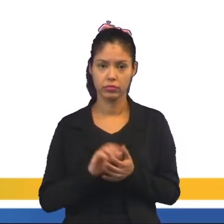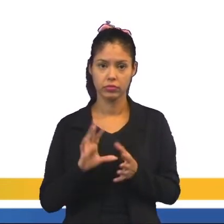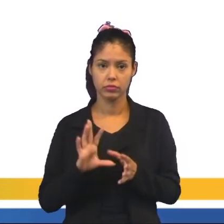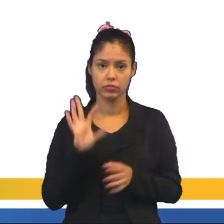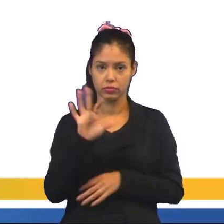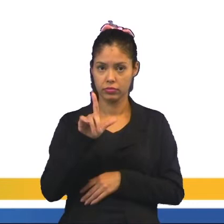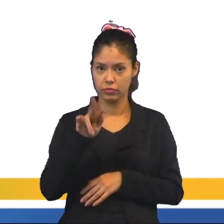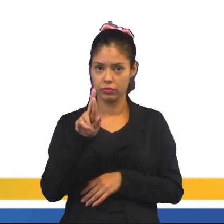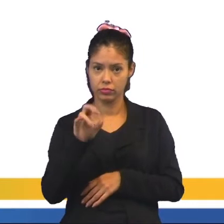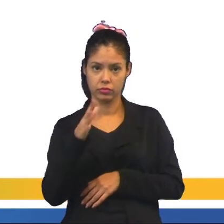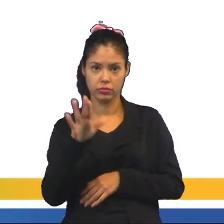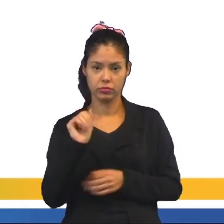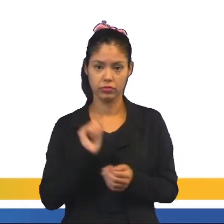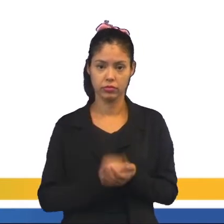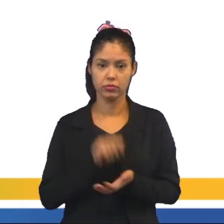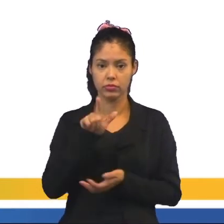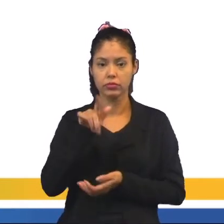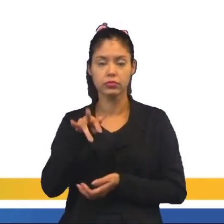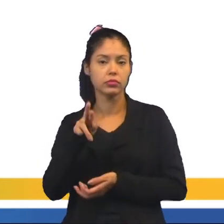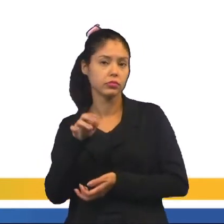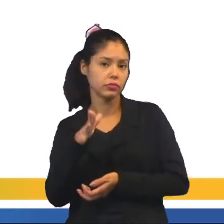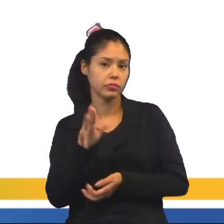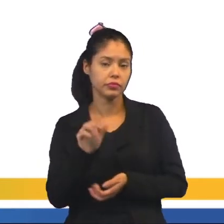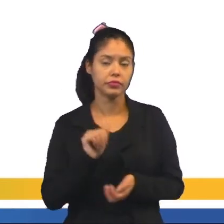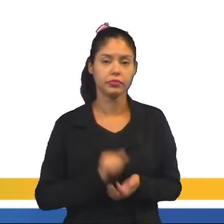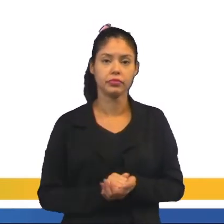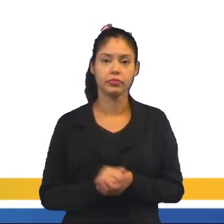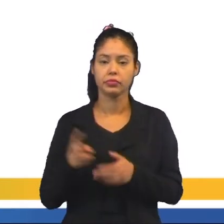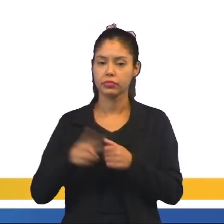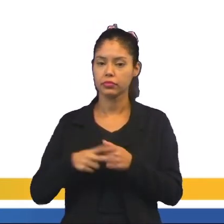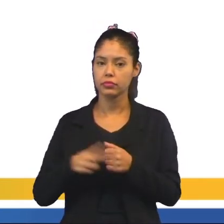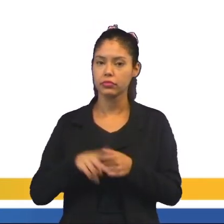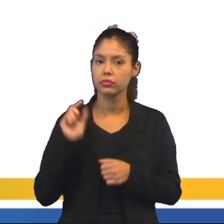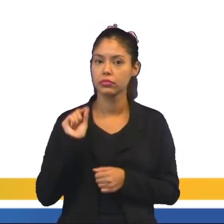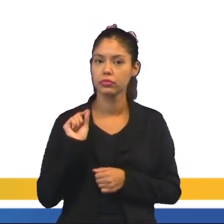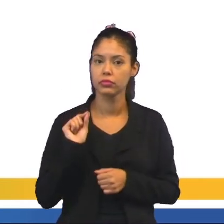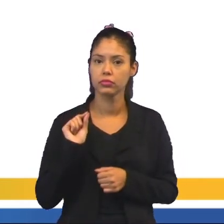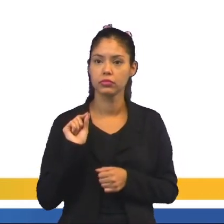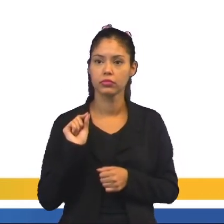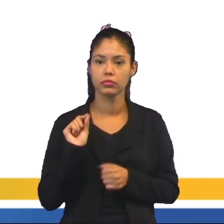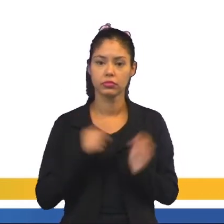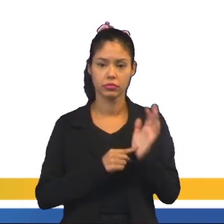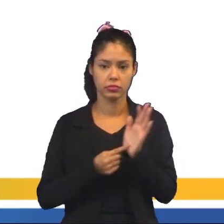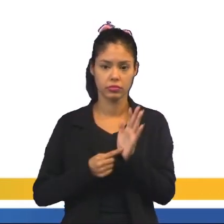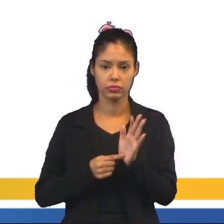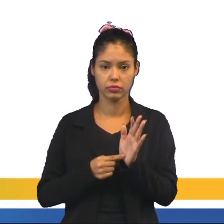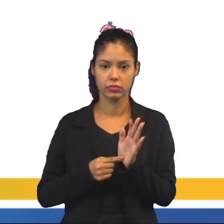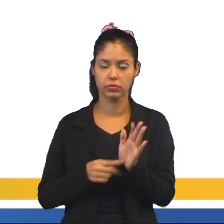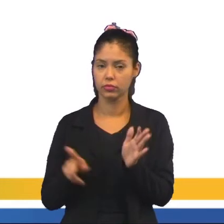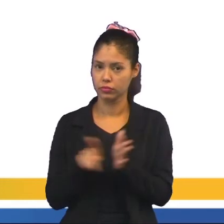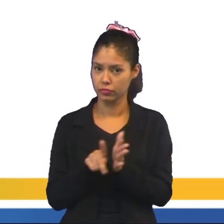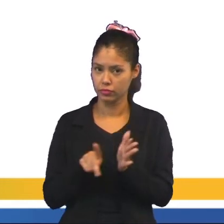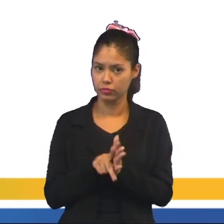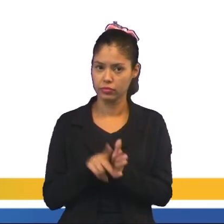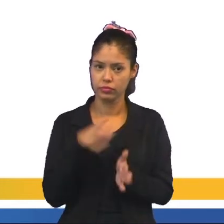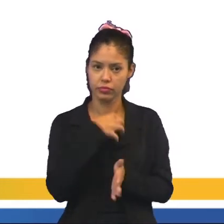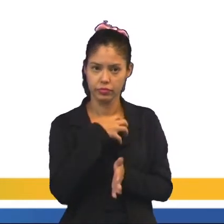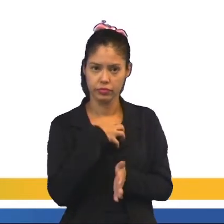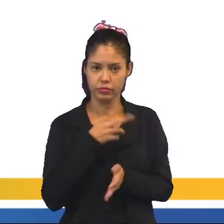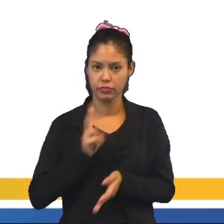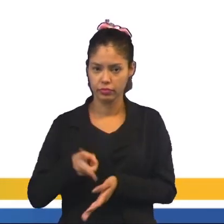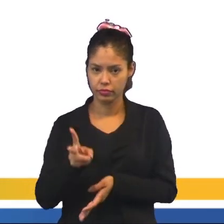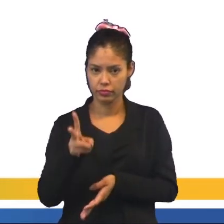um verbo de ligação geralmente nos verbos de ligação quer que ele bebe ligação é que ele dica um momento o estado né